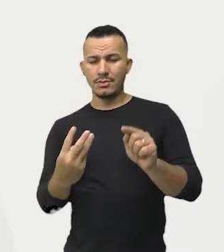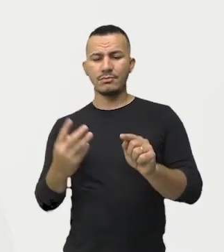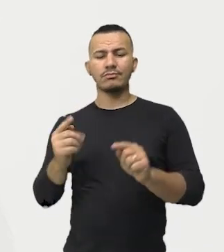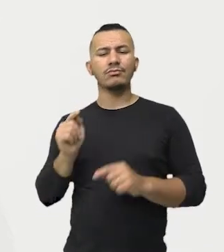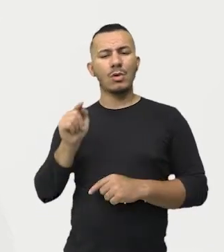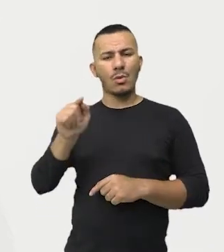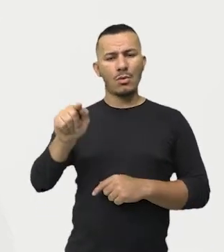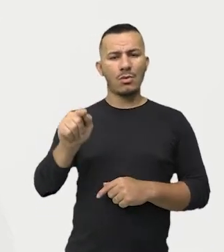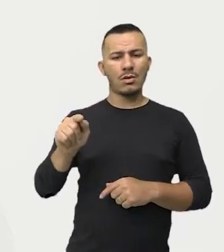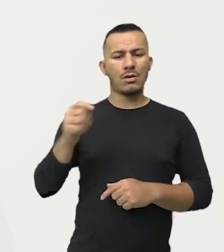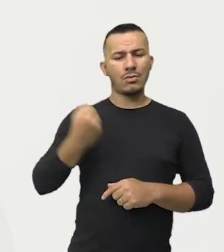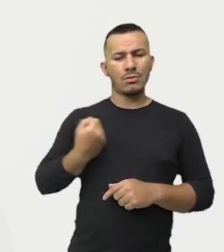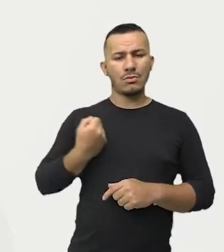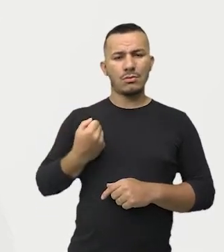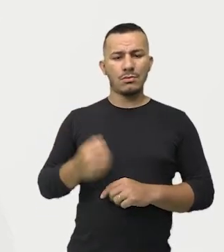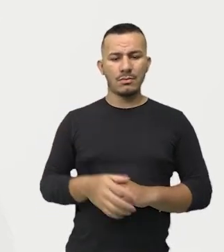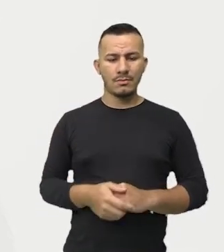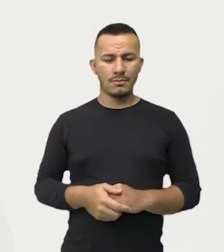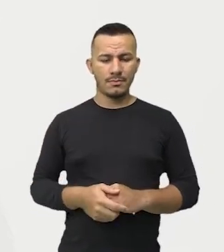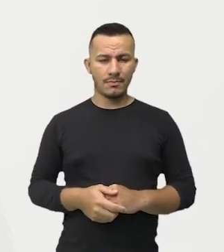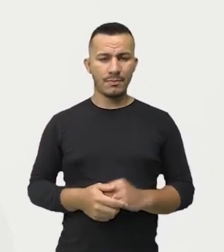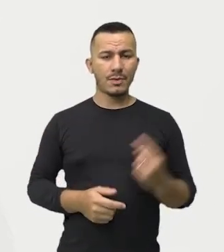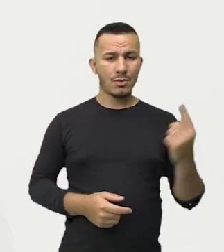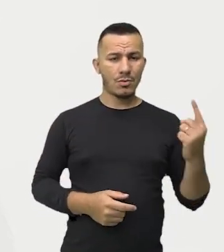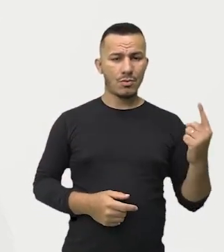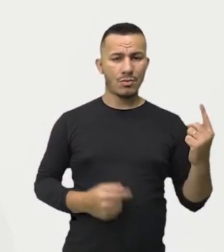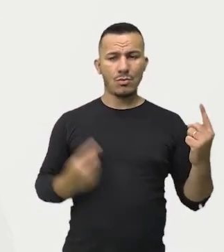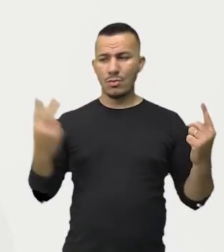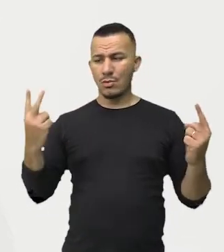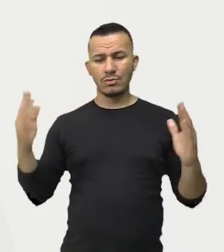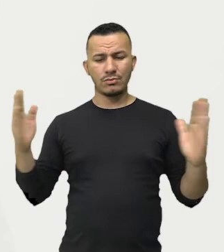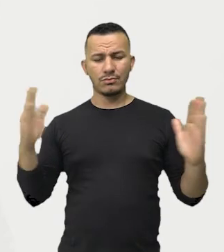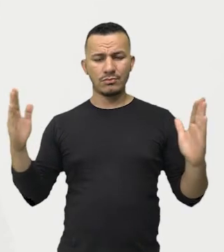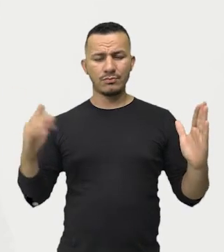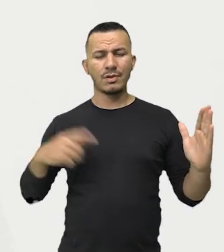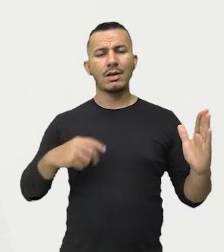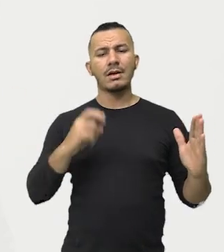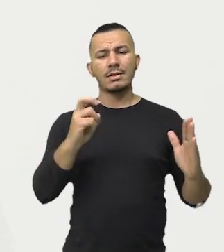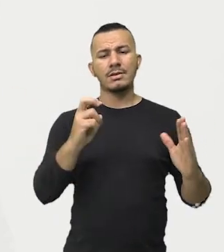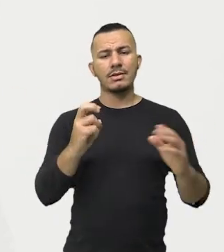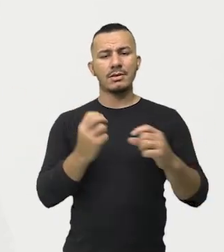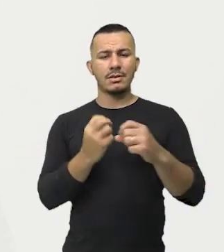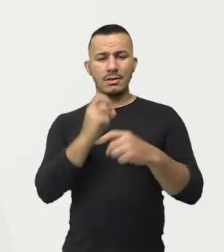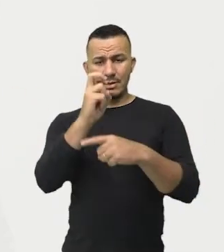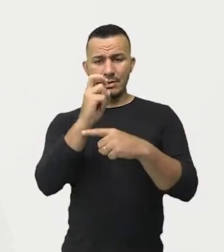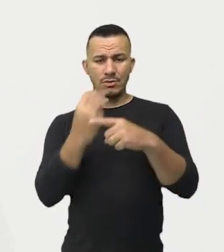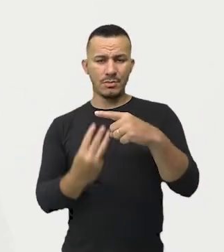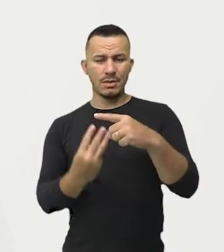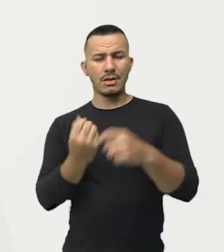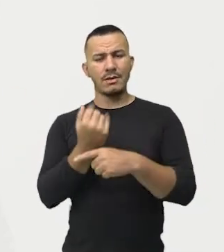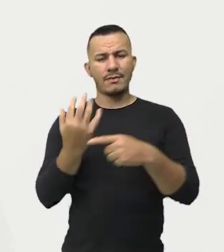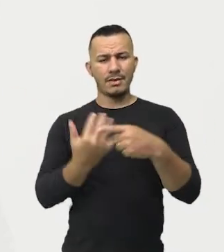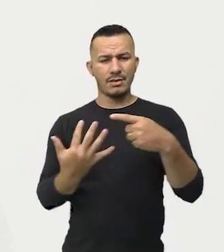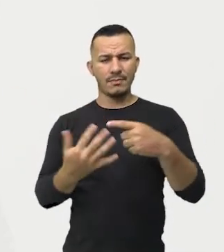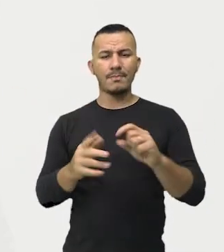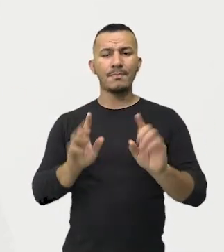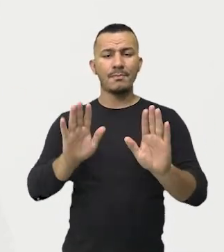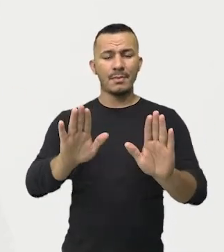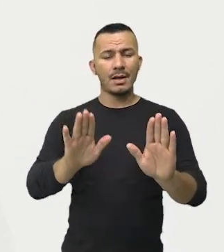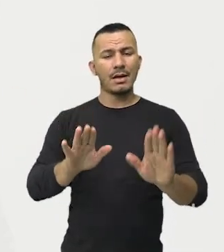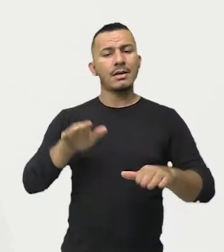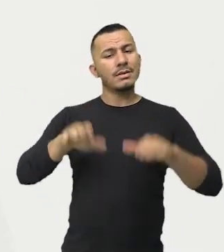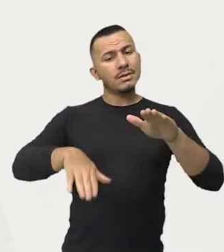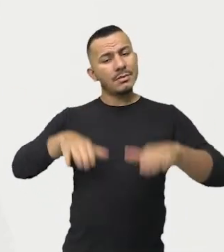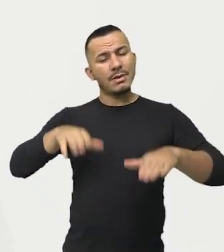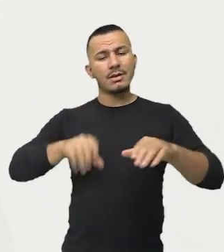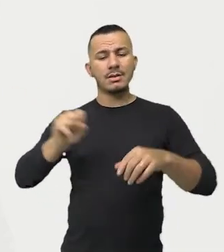aqui, ó. Fica entre 1 e 2, a fração 5 sobre 3, beleza? Mas sempre que